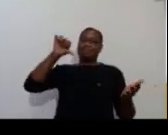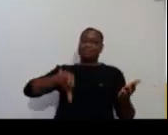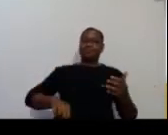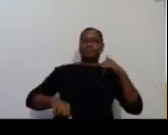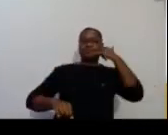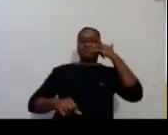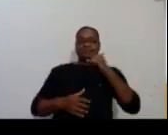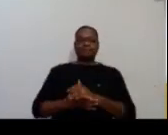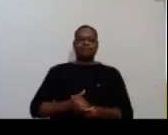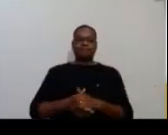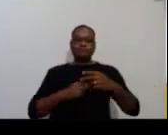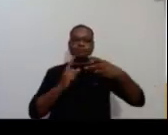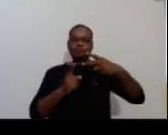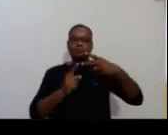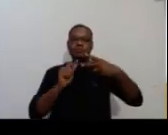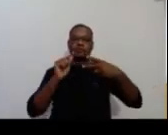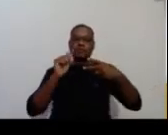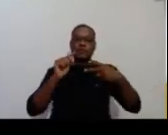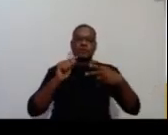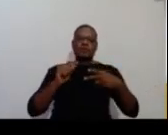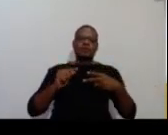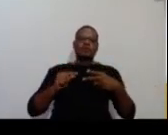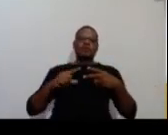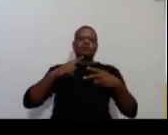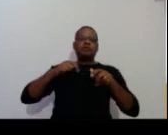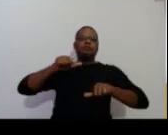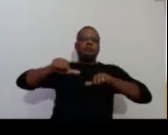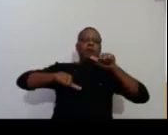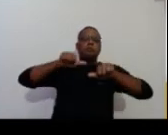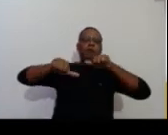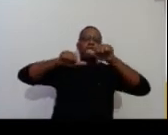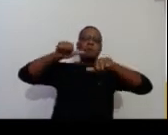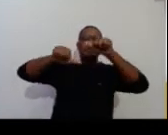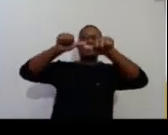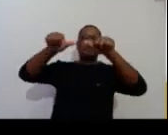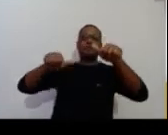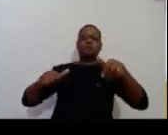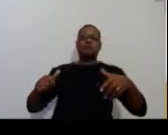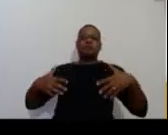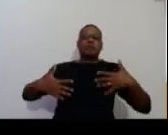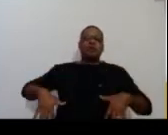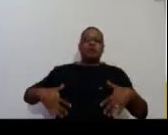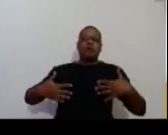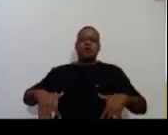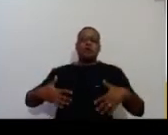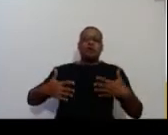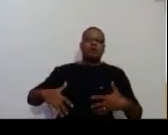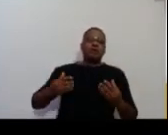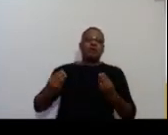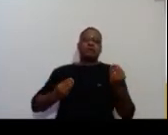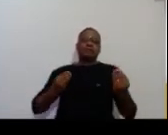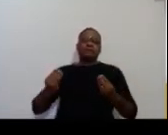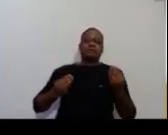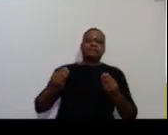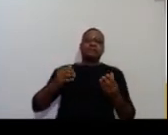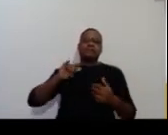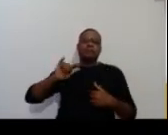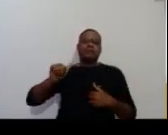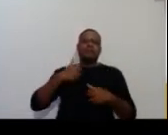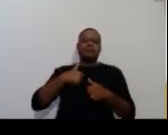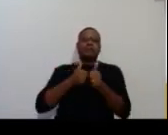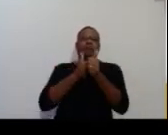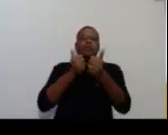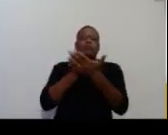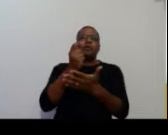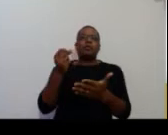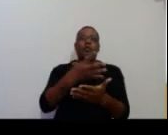de iPhone 5, 6, 7 Pro, meu Deus, nem sempre a gente consegue aproveitar, acompanhar. A gente não pode, nem sempre